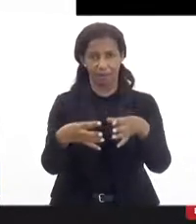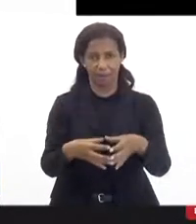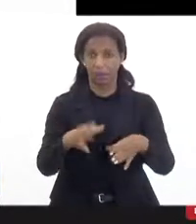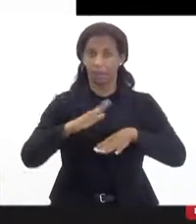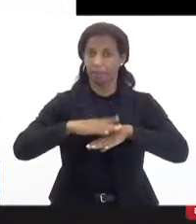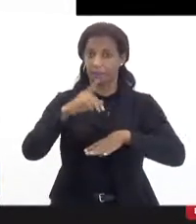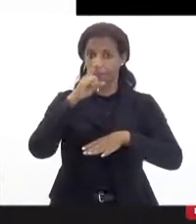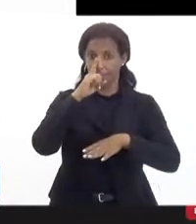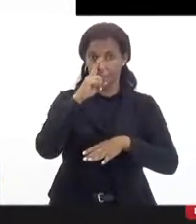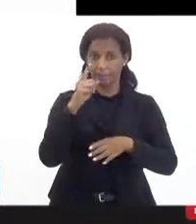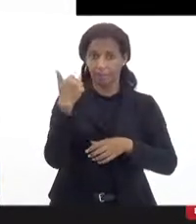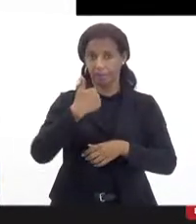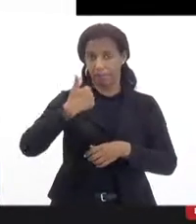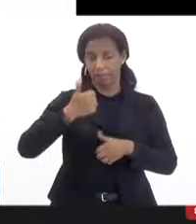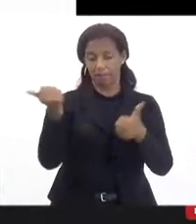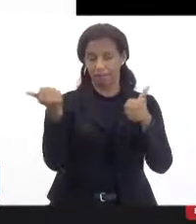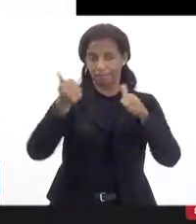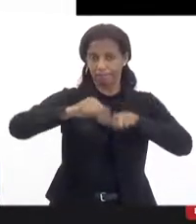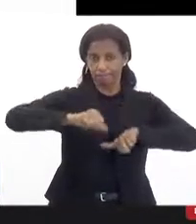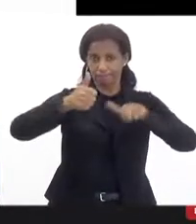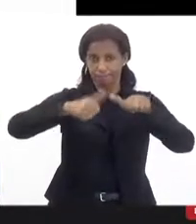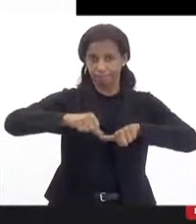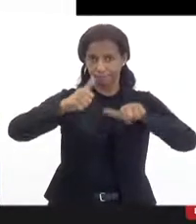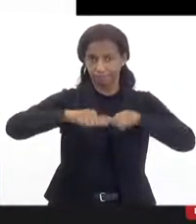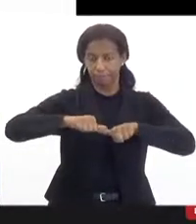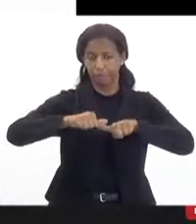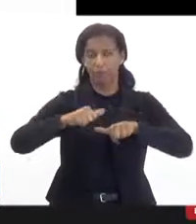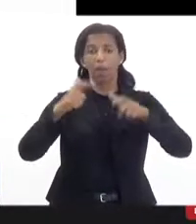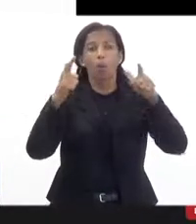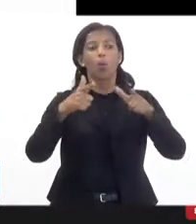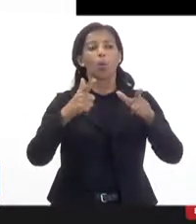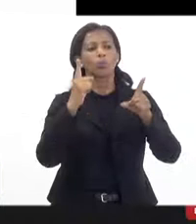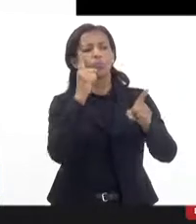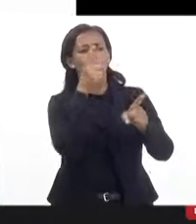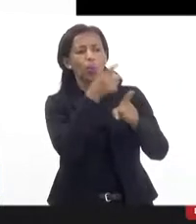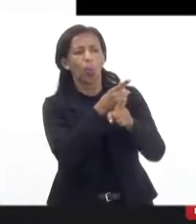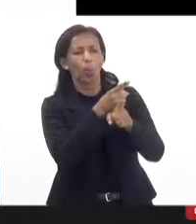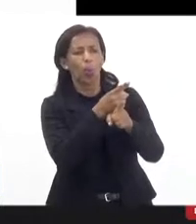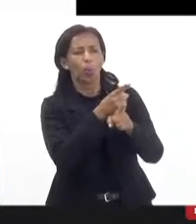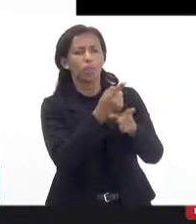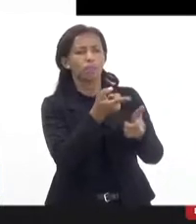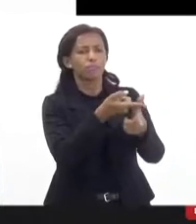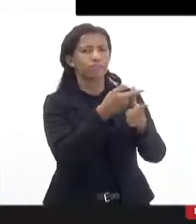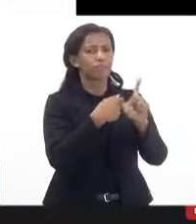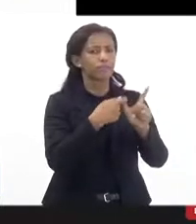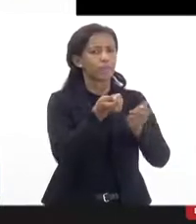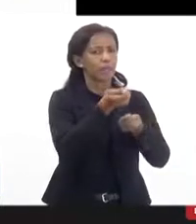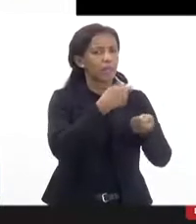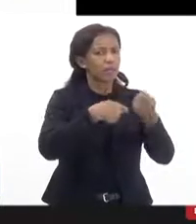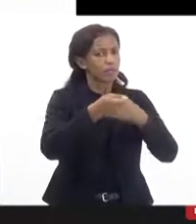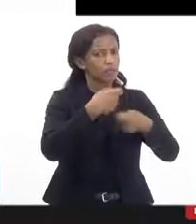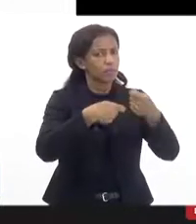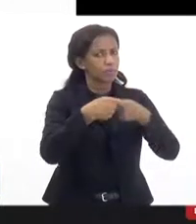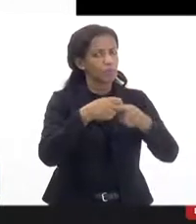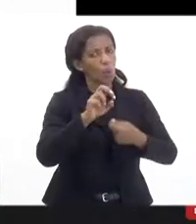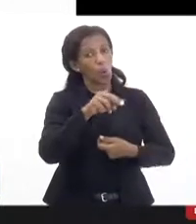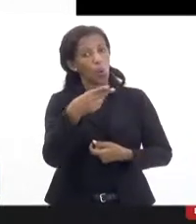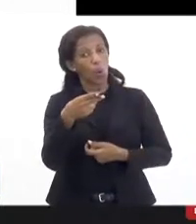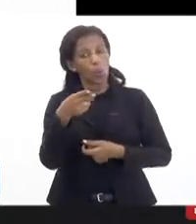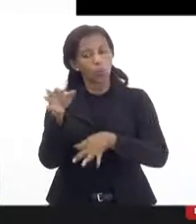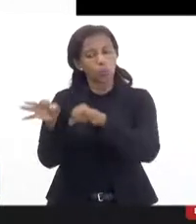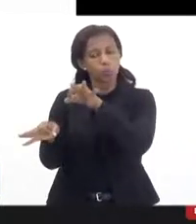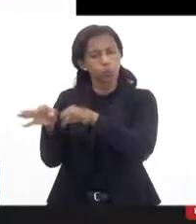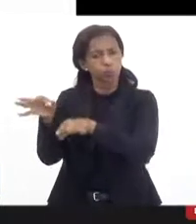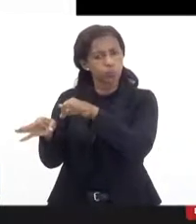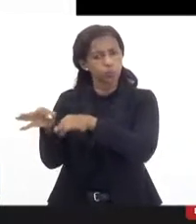né? Primeiro faz-se a avaliação da fase em que se encontra a cobrança, se está na fase administrativa ou judicial, ver se o